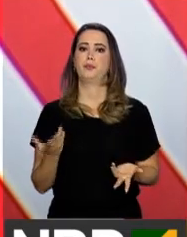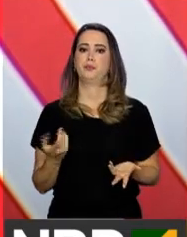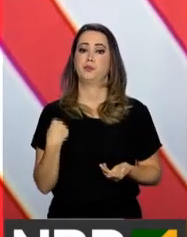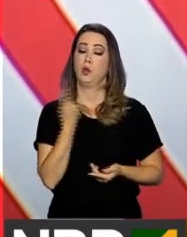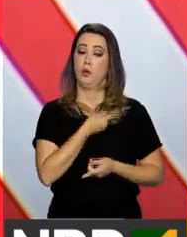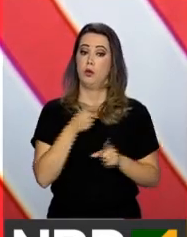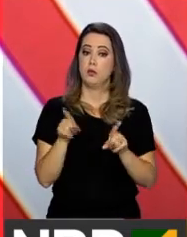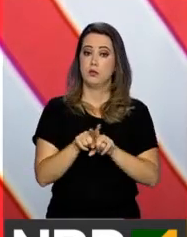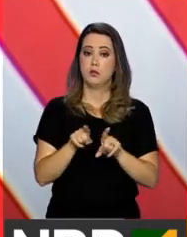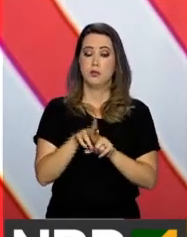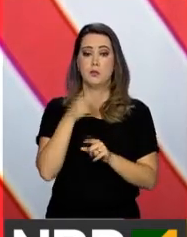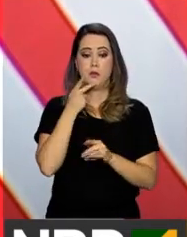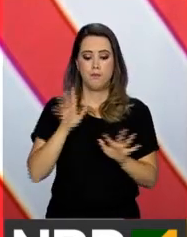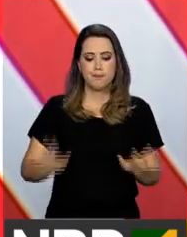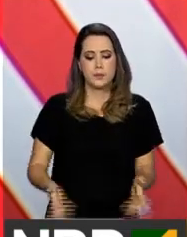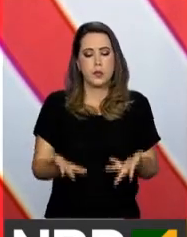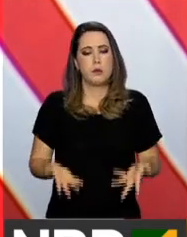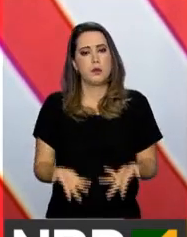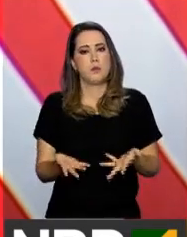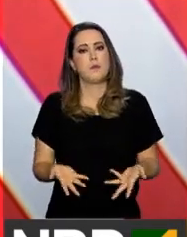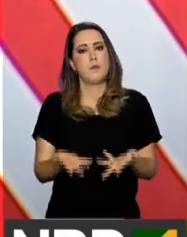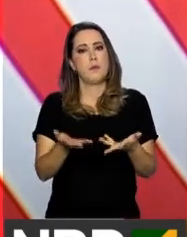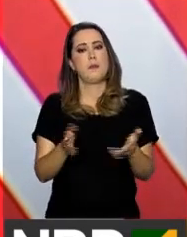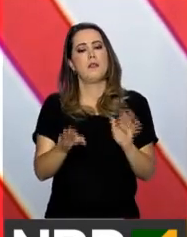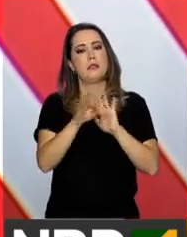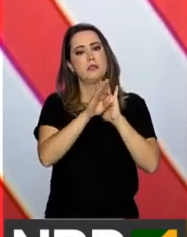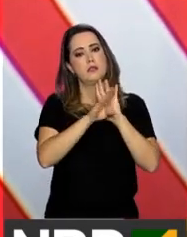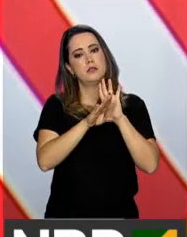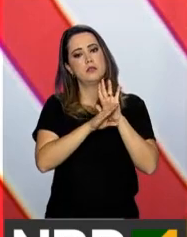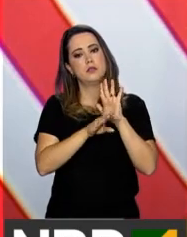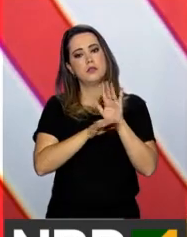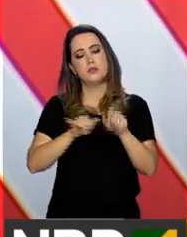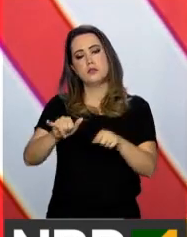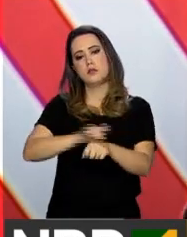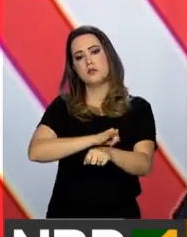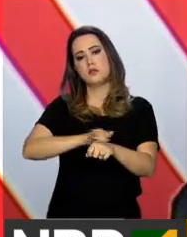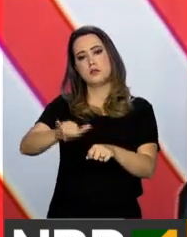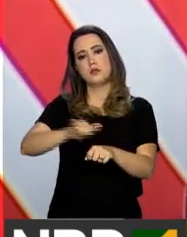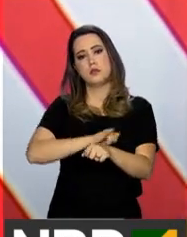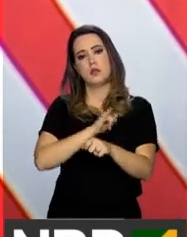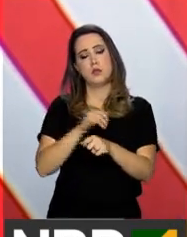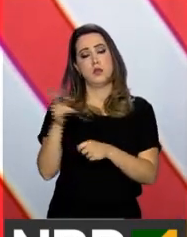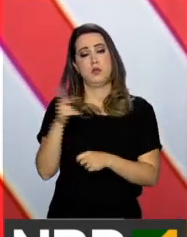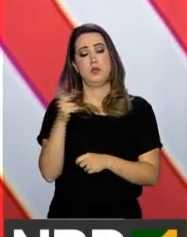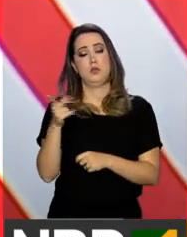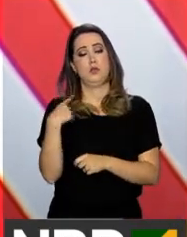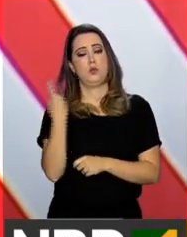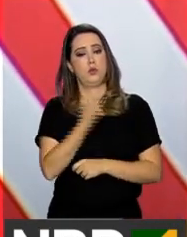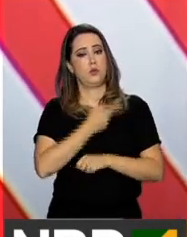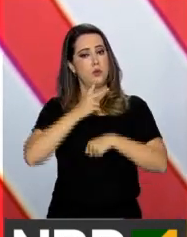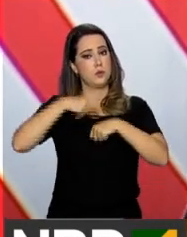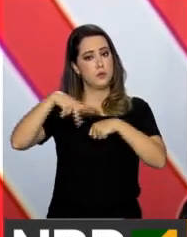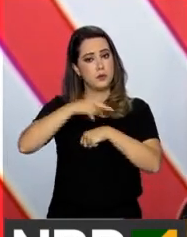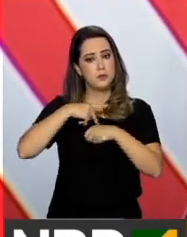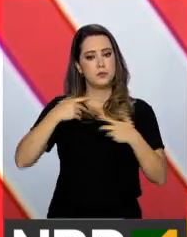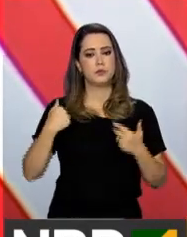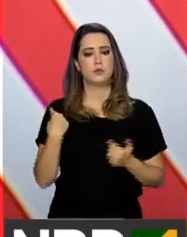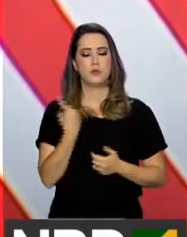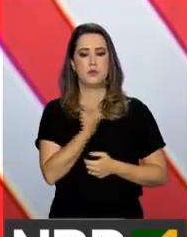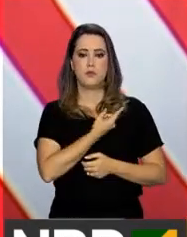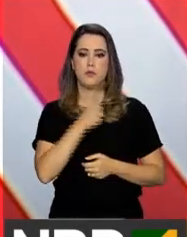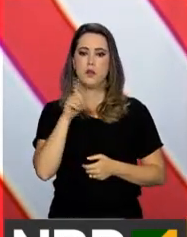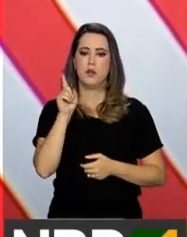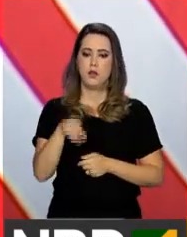nós tratamos de impulsionar os projetos estratégicos entre nossos países.